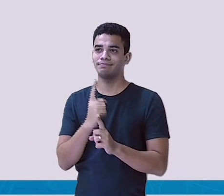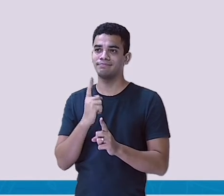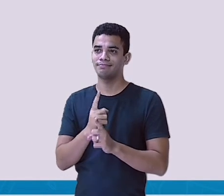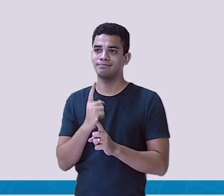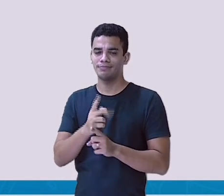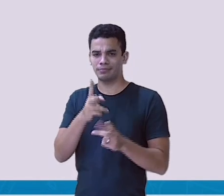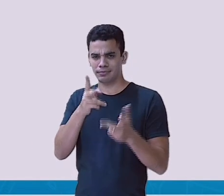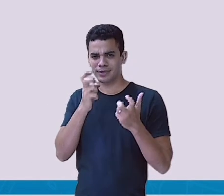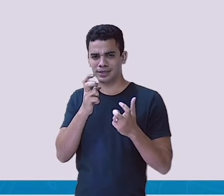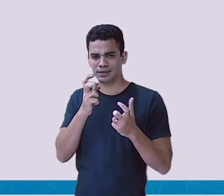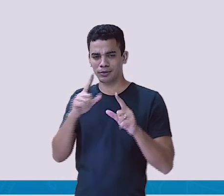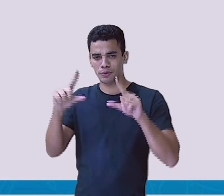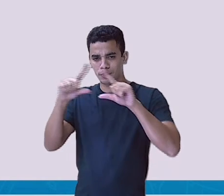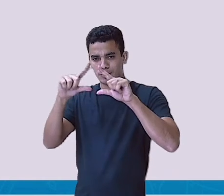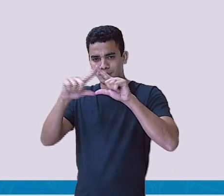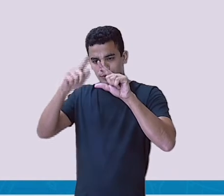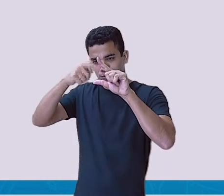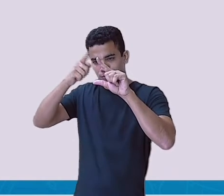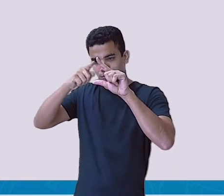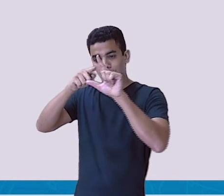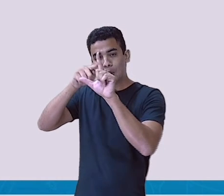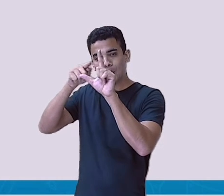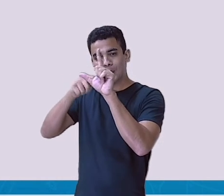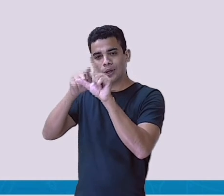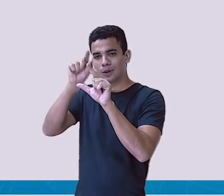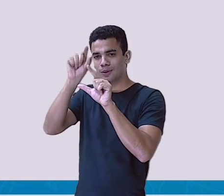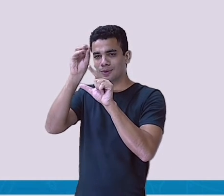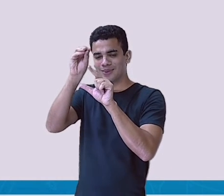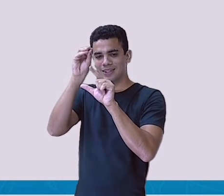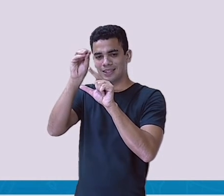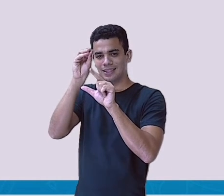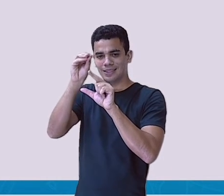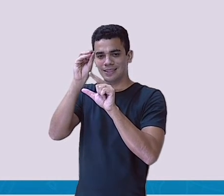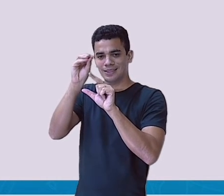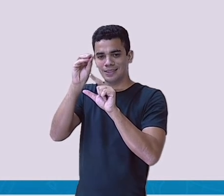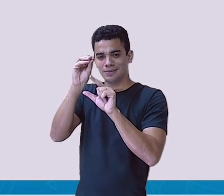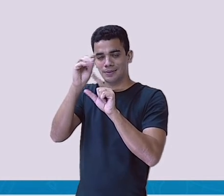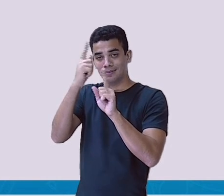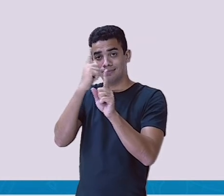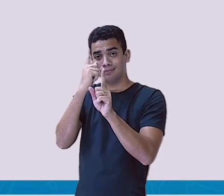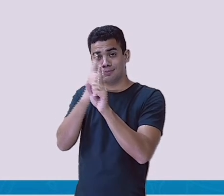O que que pediu? Qual é a medida do ângulo DAC? Ó.